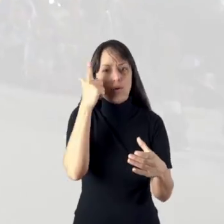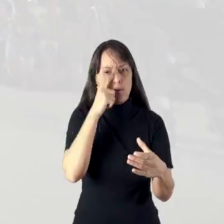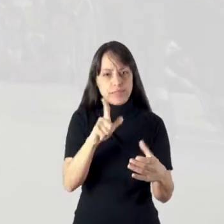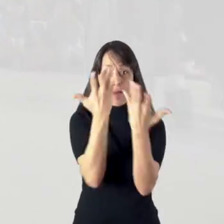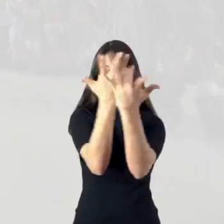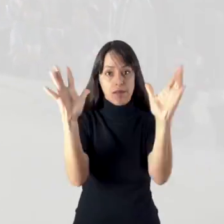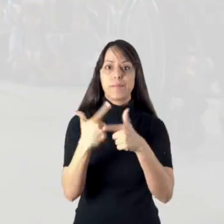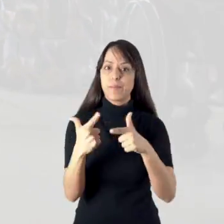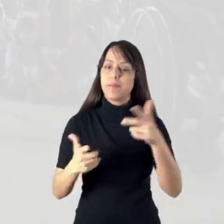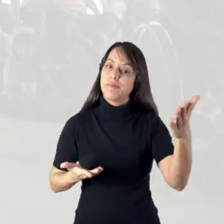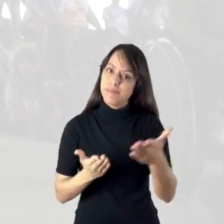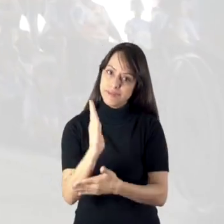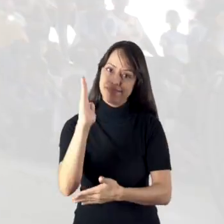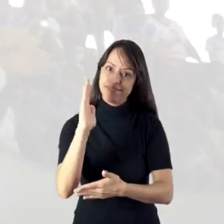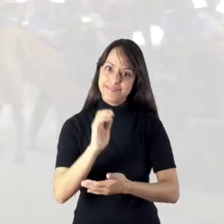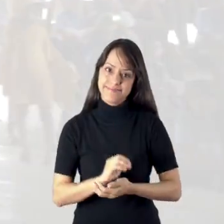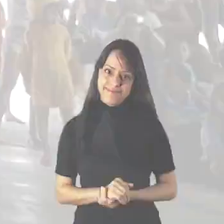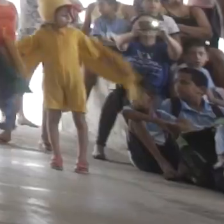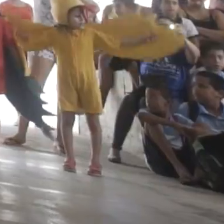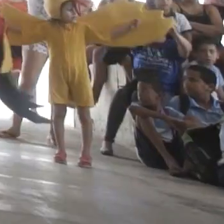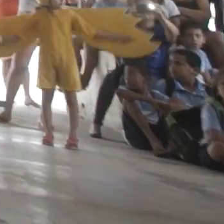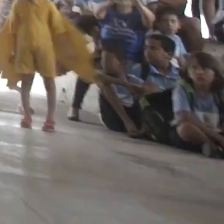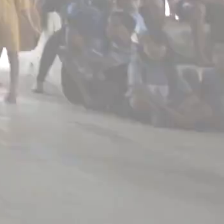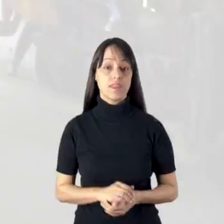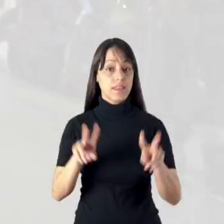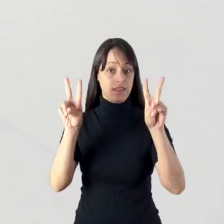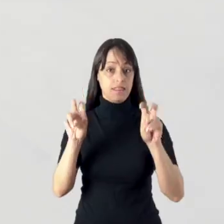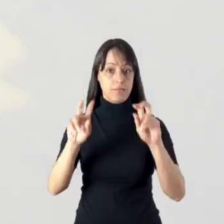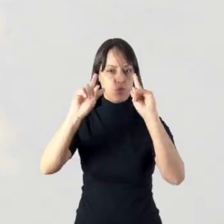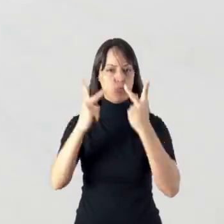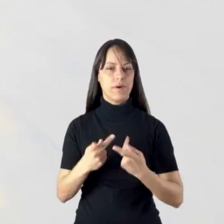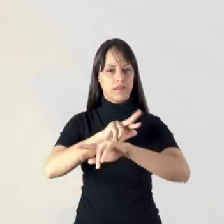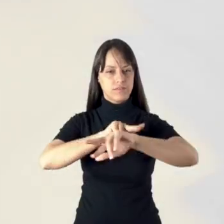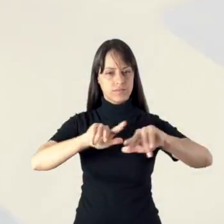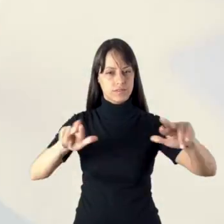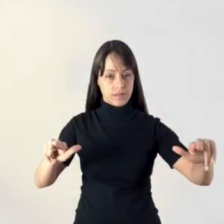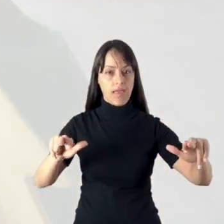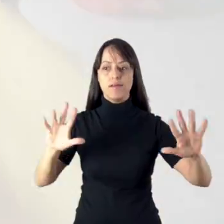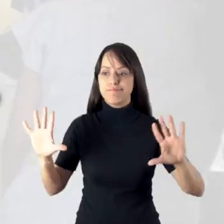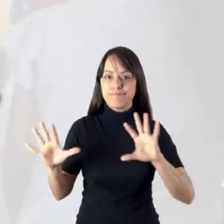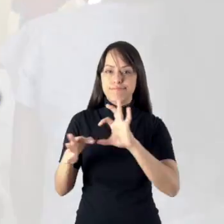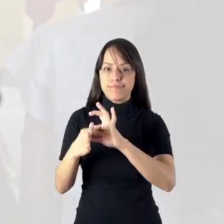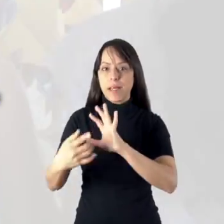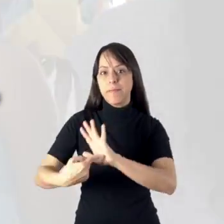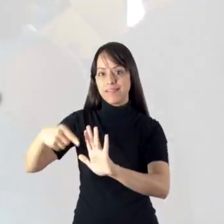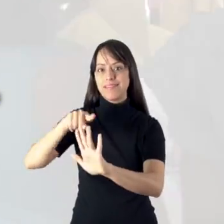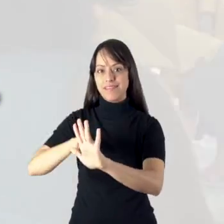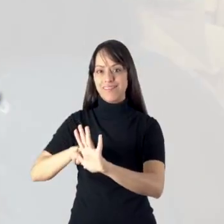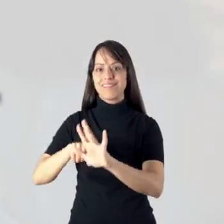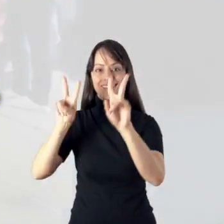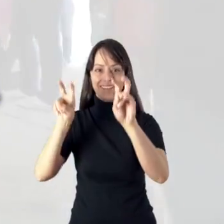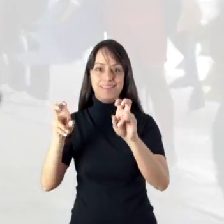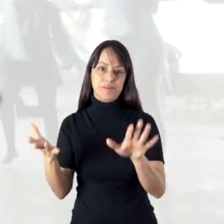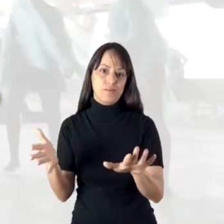possa vencer as barreiras no seu habitat, na selva. Márcia. Tem toda a diversidade que a gente fez um gancho, fez um paralelo com